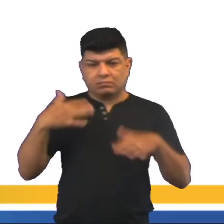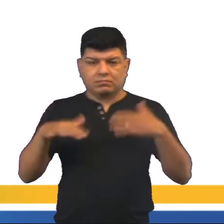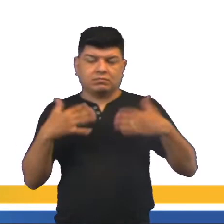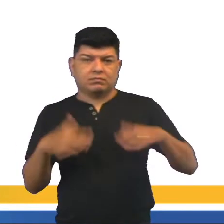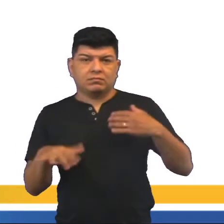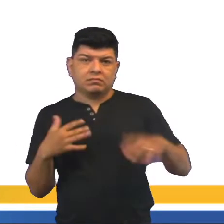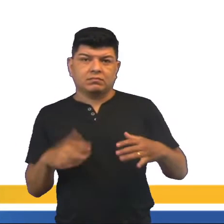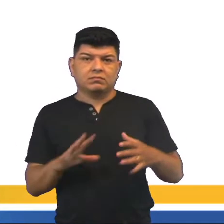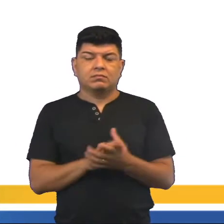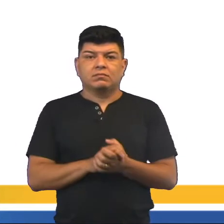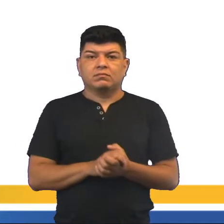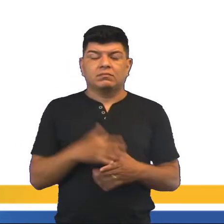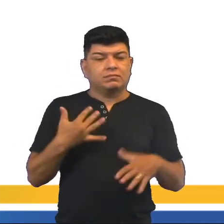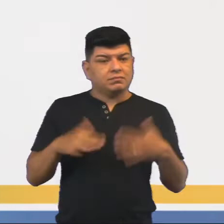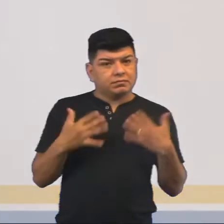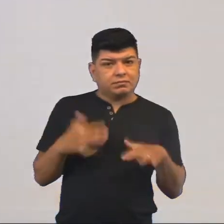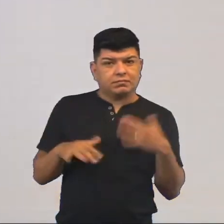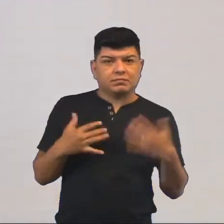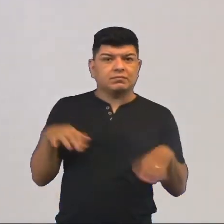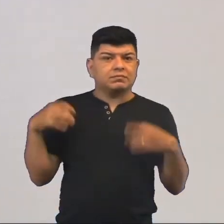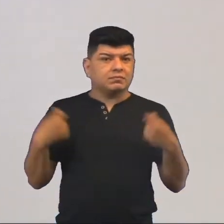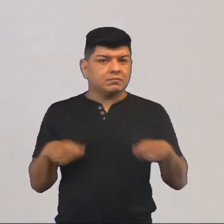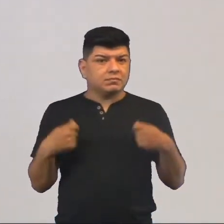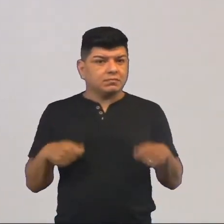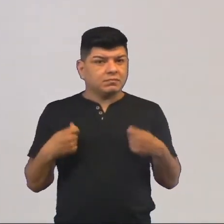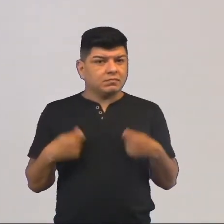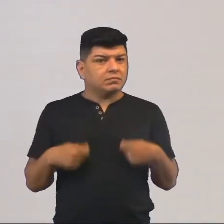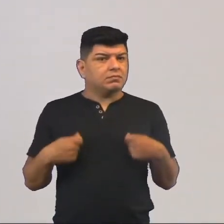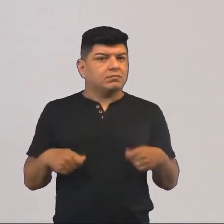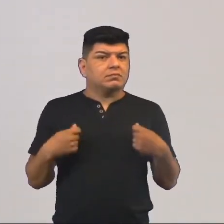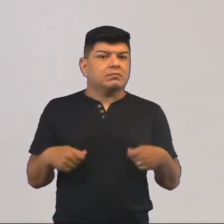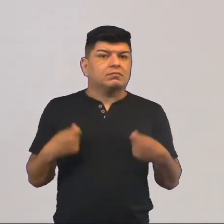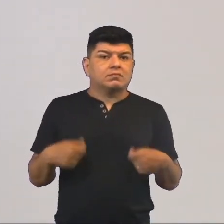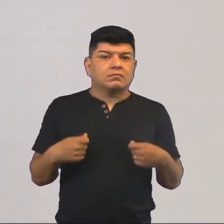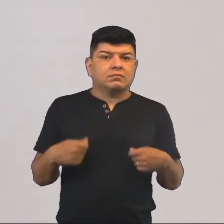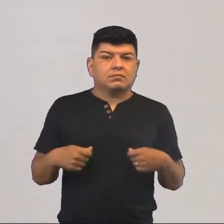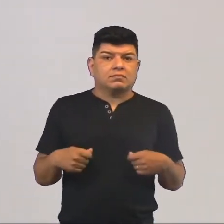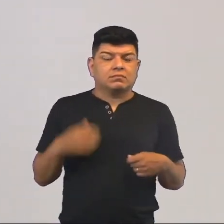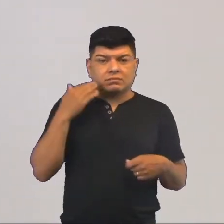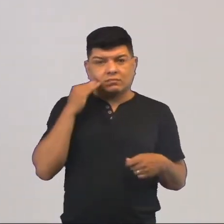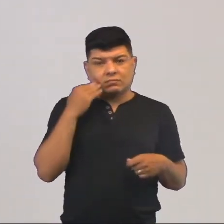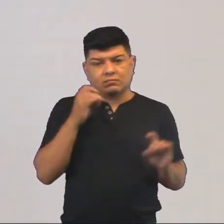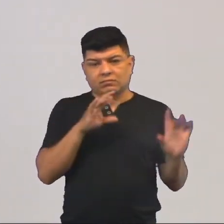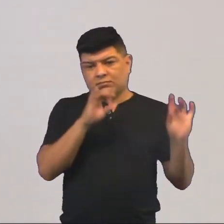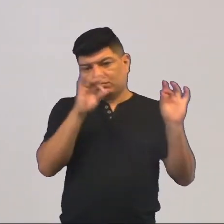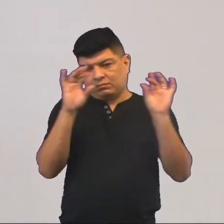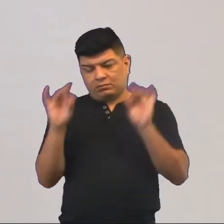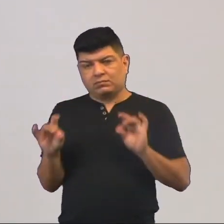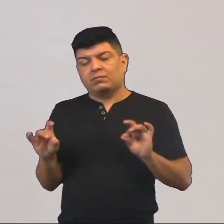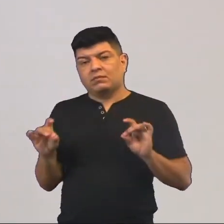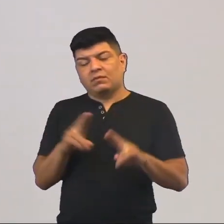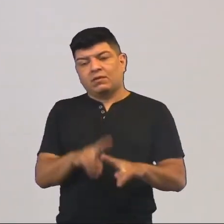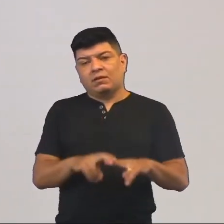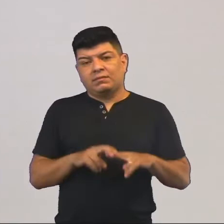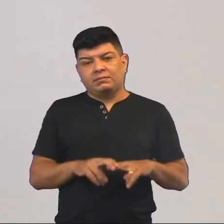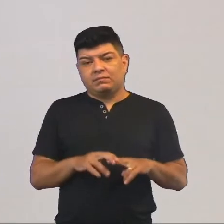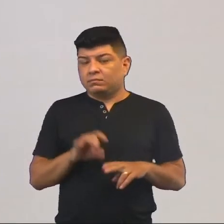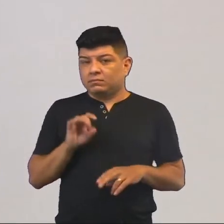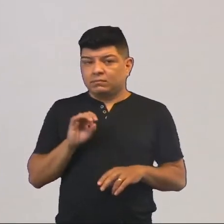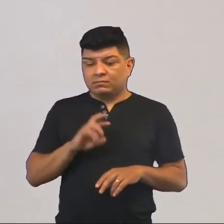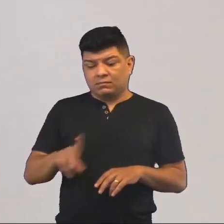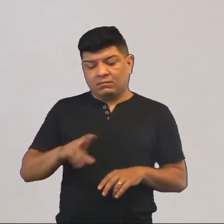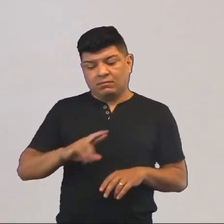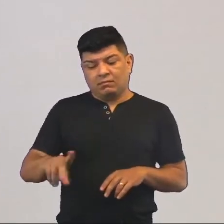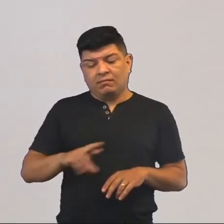não, esses movimentos eles precisam de um entendimento específico, né, então não são